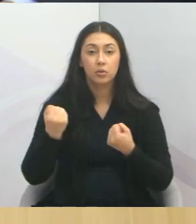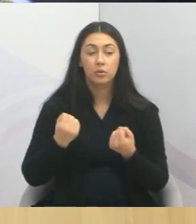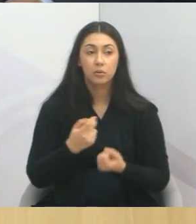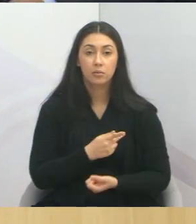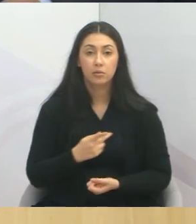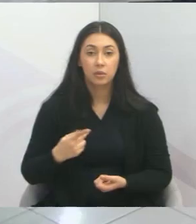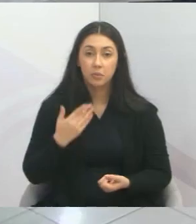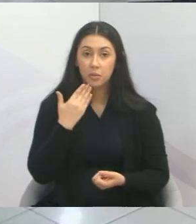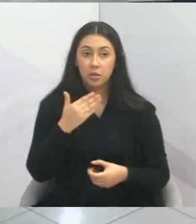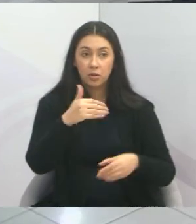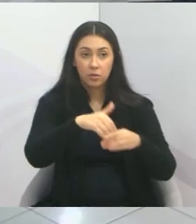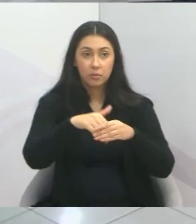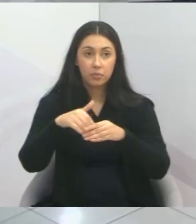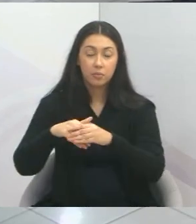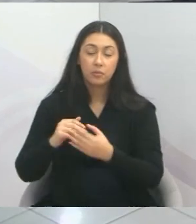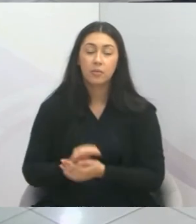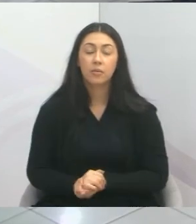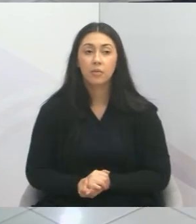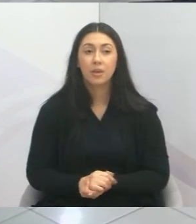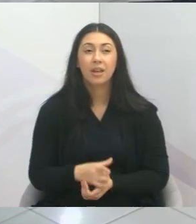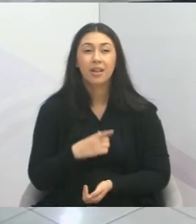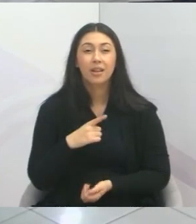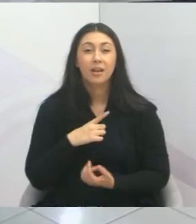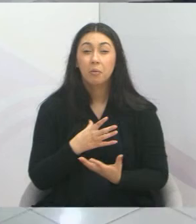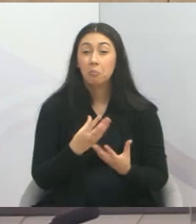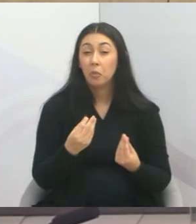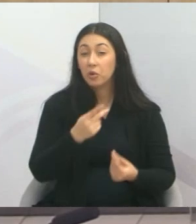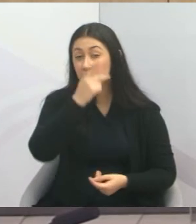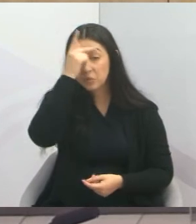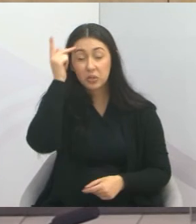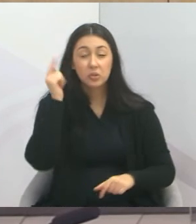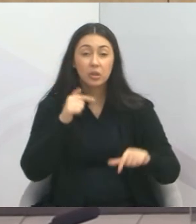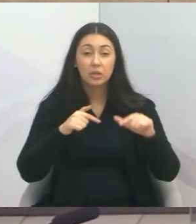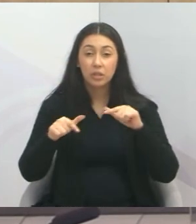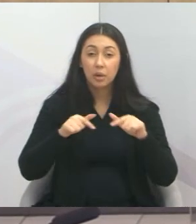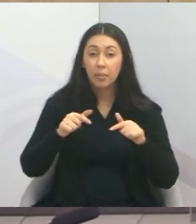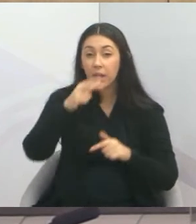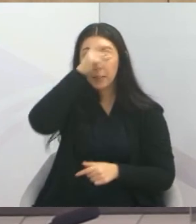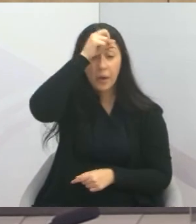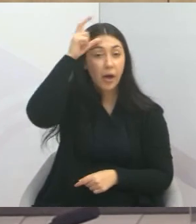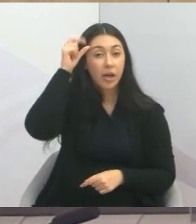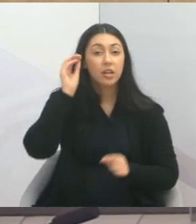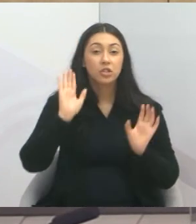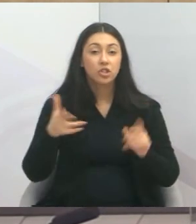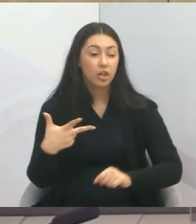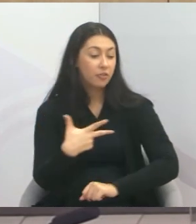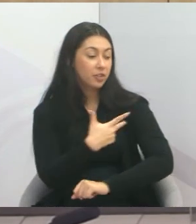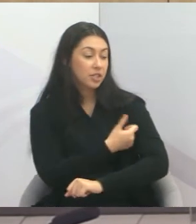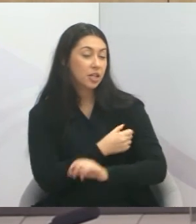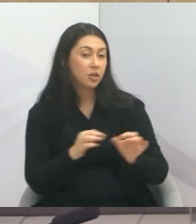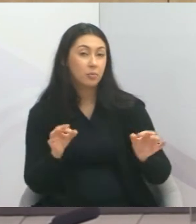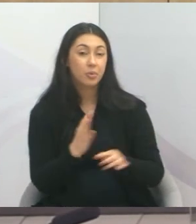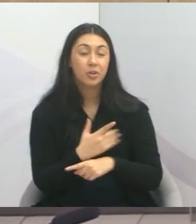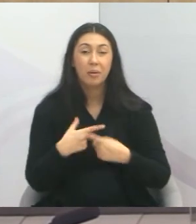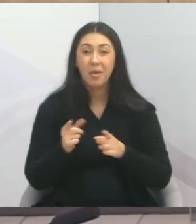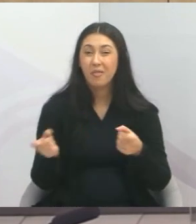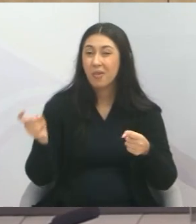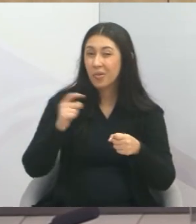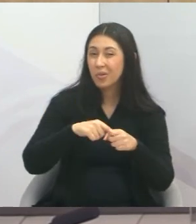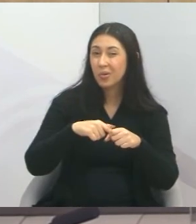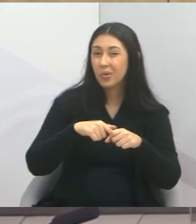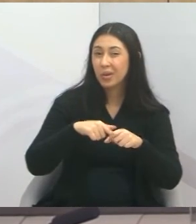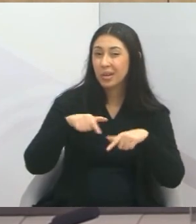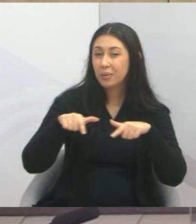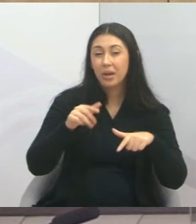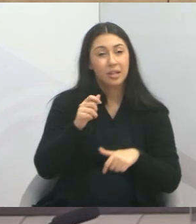presente fiz o pedido de informação tem muitos servidores público acima de 60 anos muito já tomou a segunda dose nem ainda não voltou a trabalhar